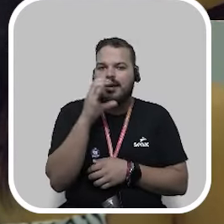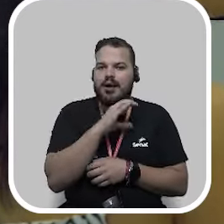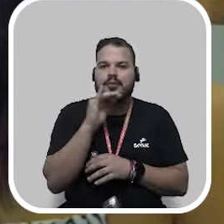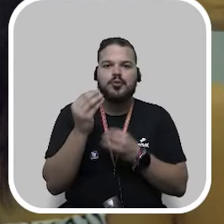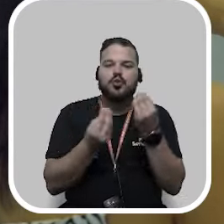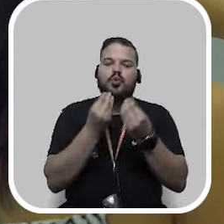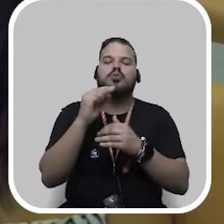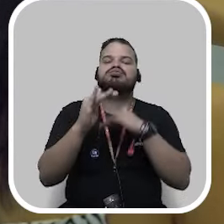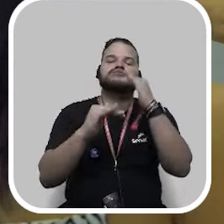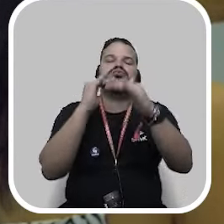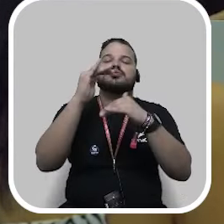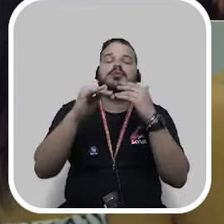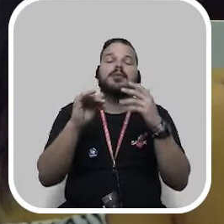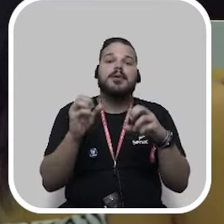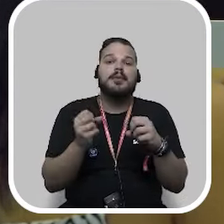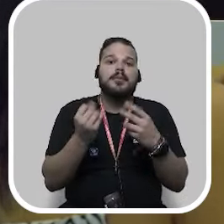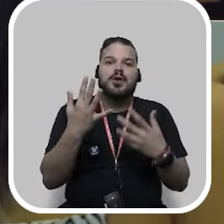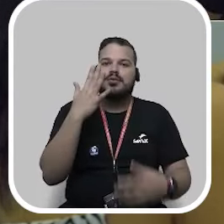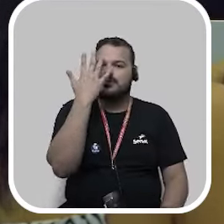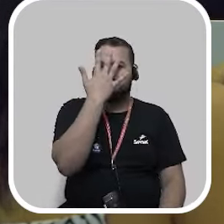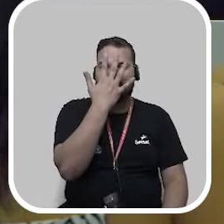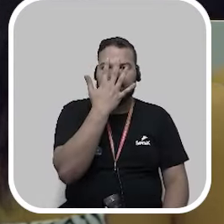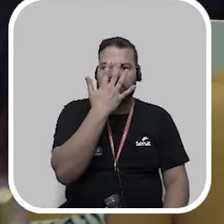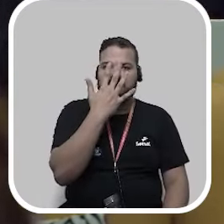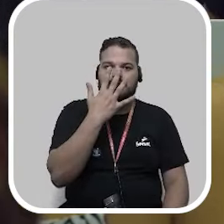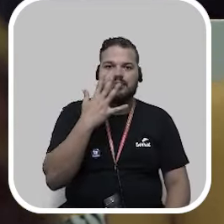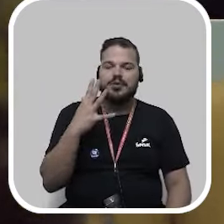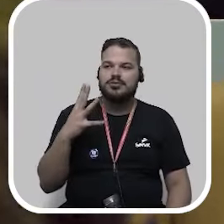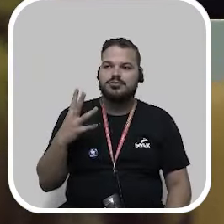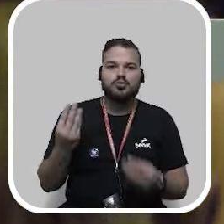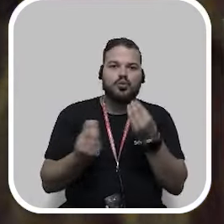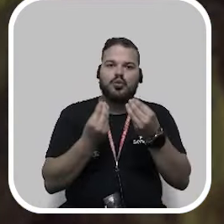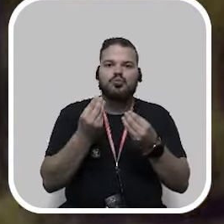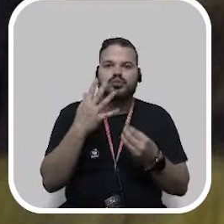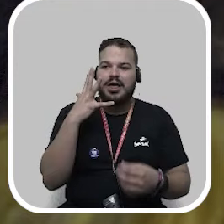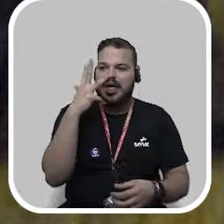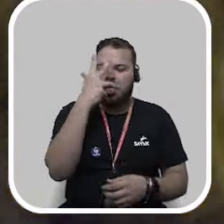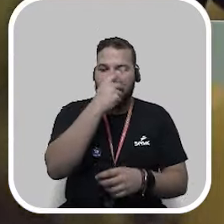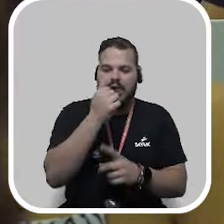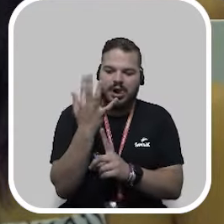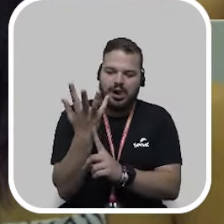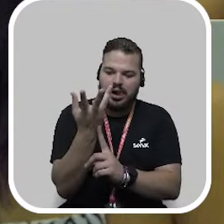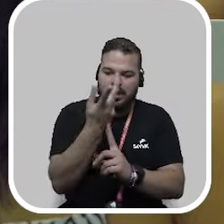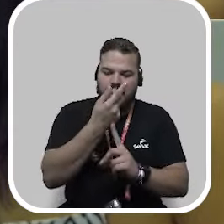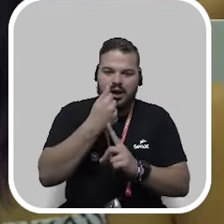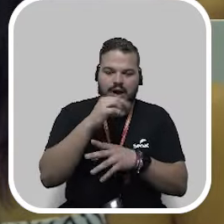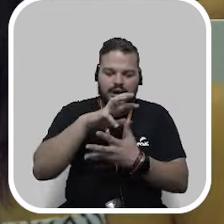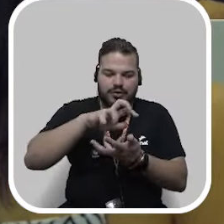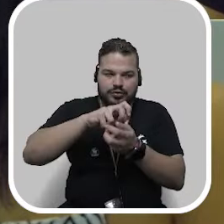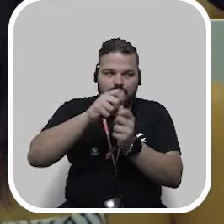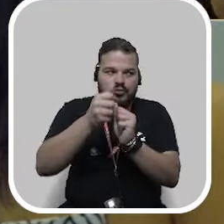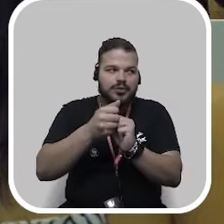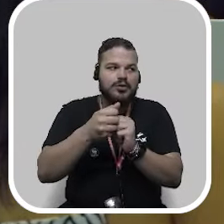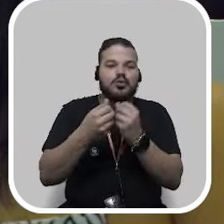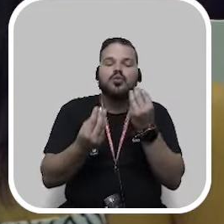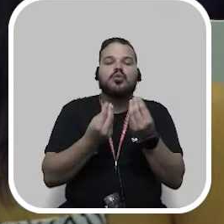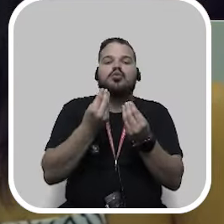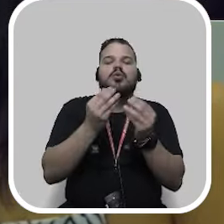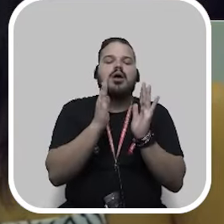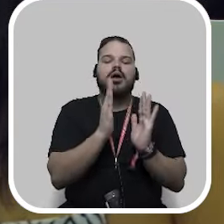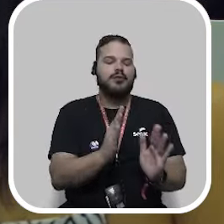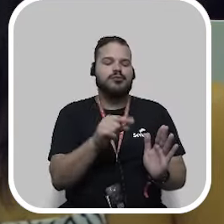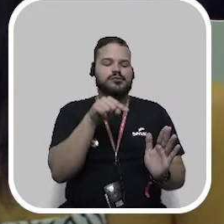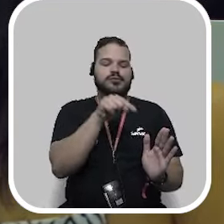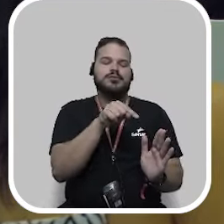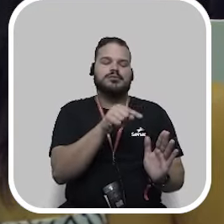desenvolve mas o carnaval é algo absurdamente artístico né eh e aí como que funciona esse processo criativo ele acontece do